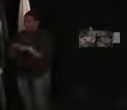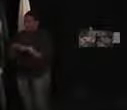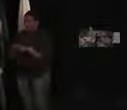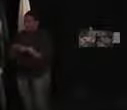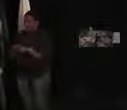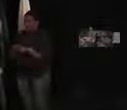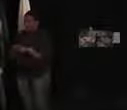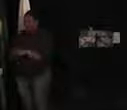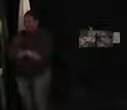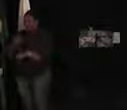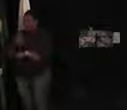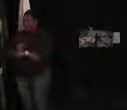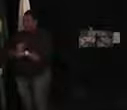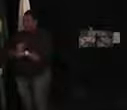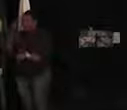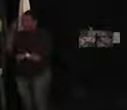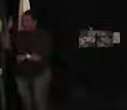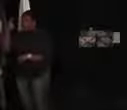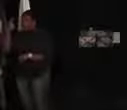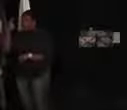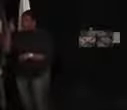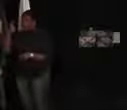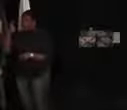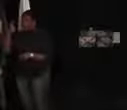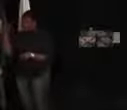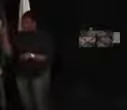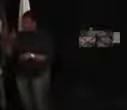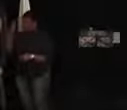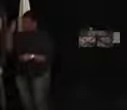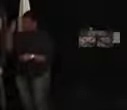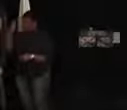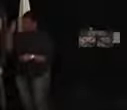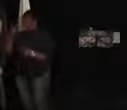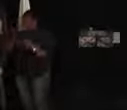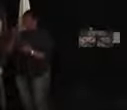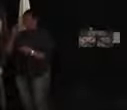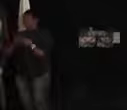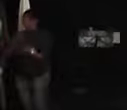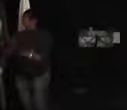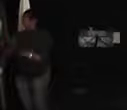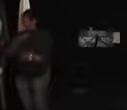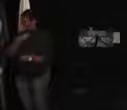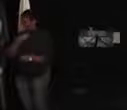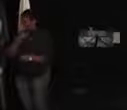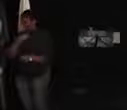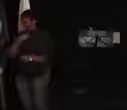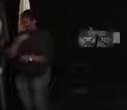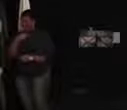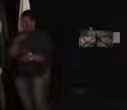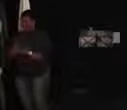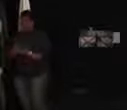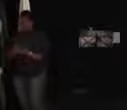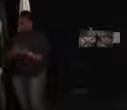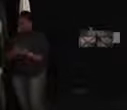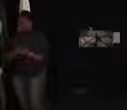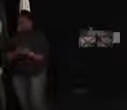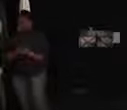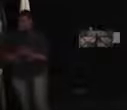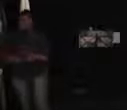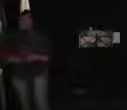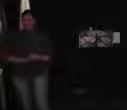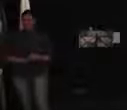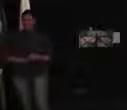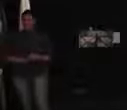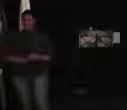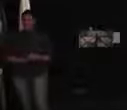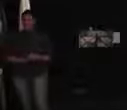vezes falar aquilo que você pensa, porque nem tudo que nós pensamos, muitas vezes já podemos falar, não é isso?